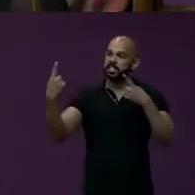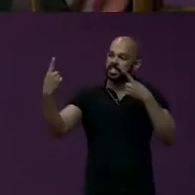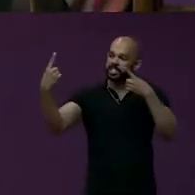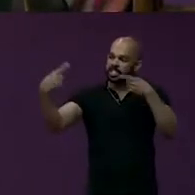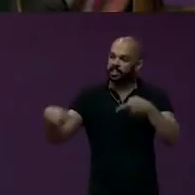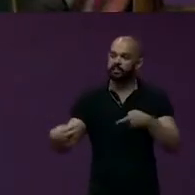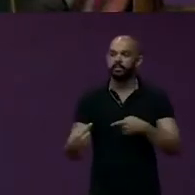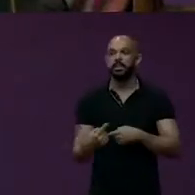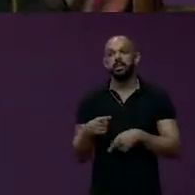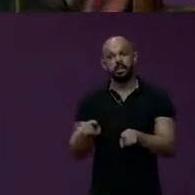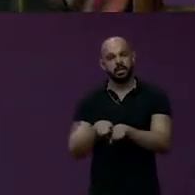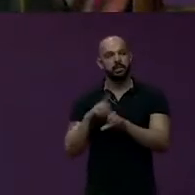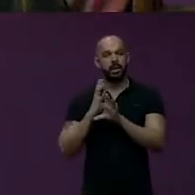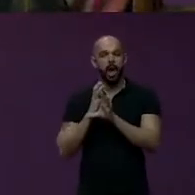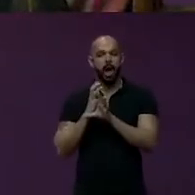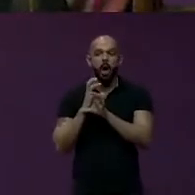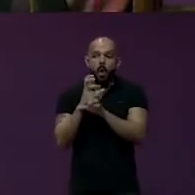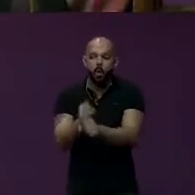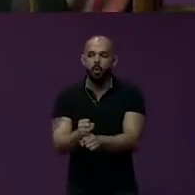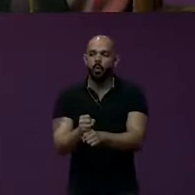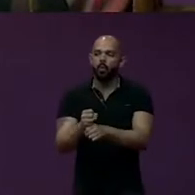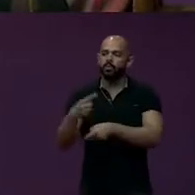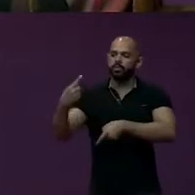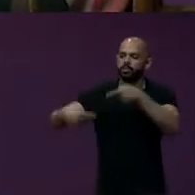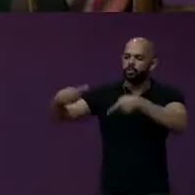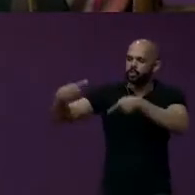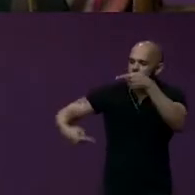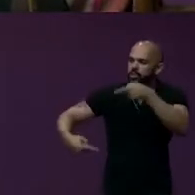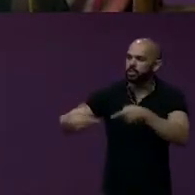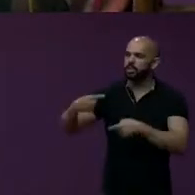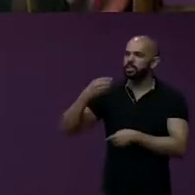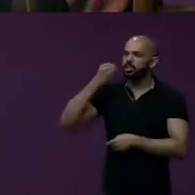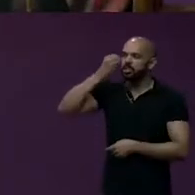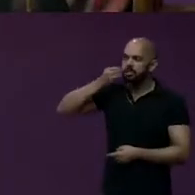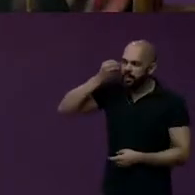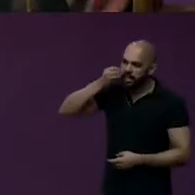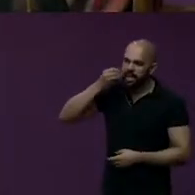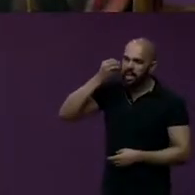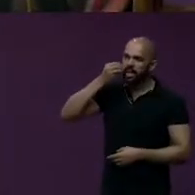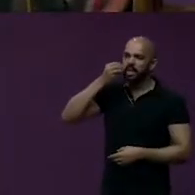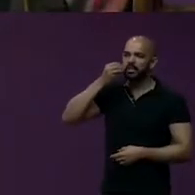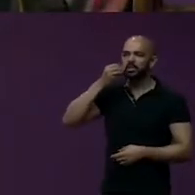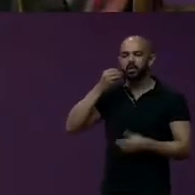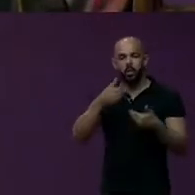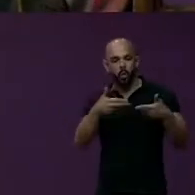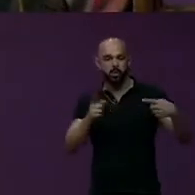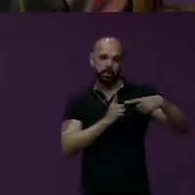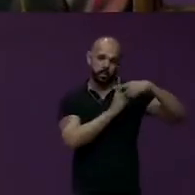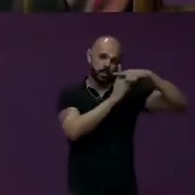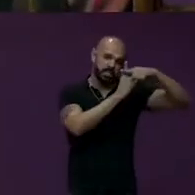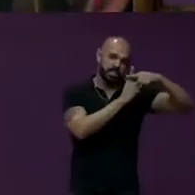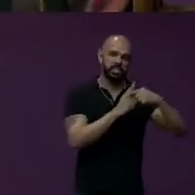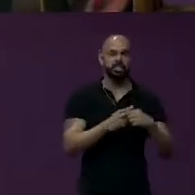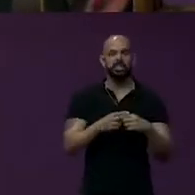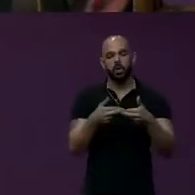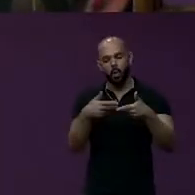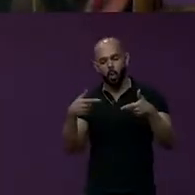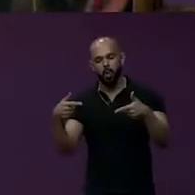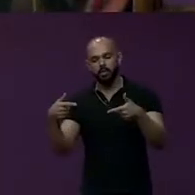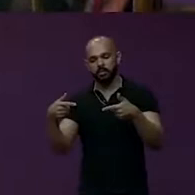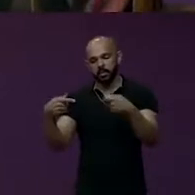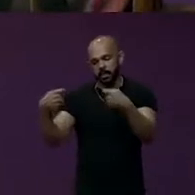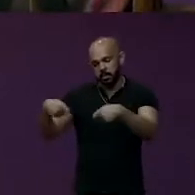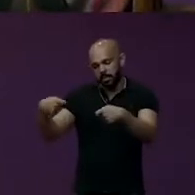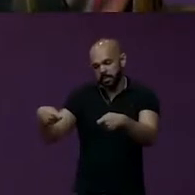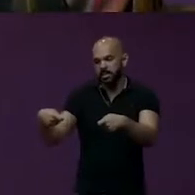desafios e um acúmulo também de discussões, de experiências, não é? Coisas positivas, coisas que